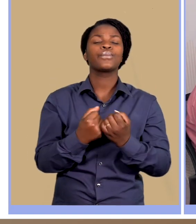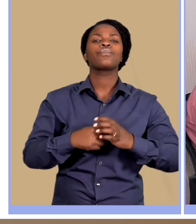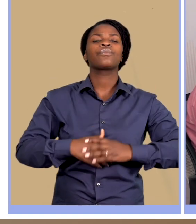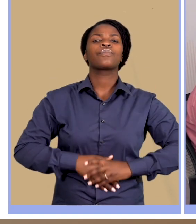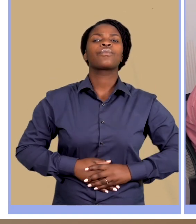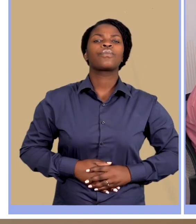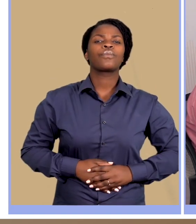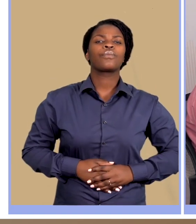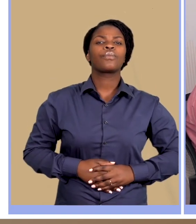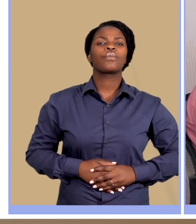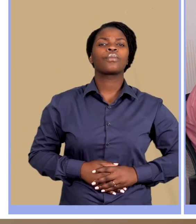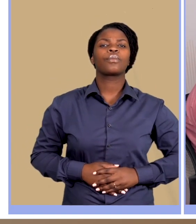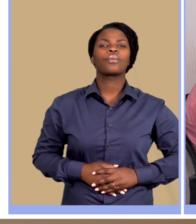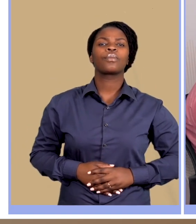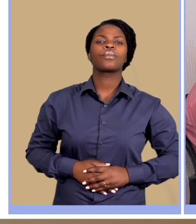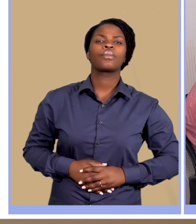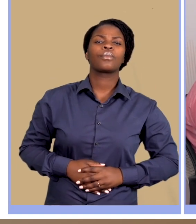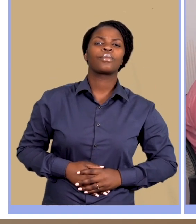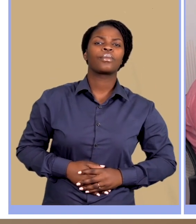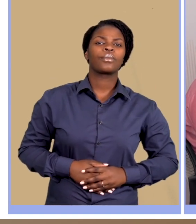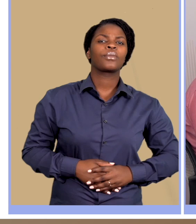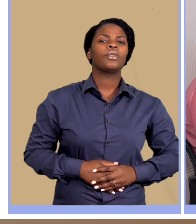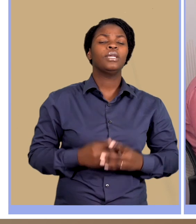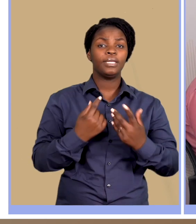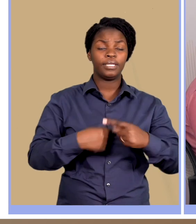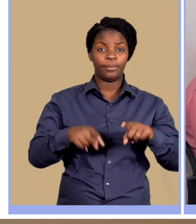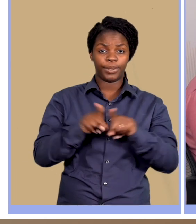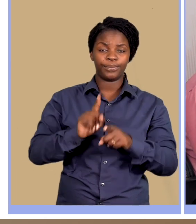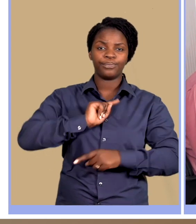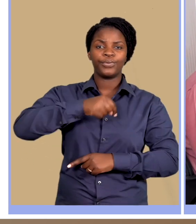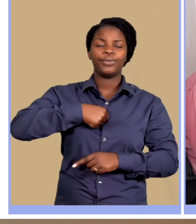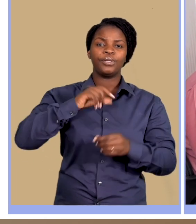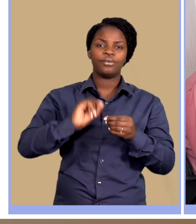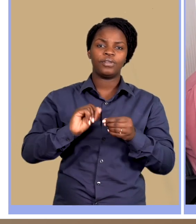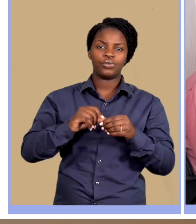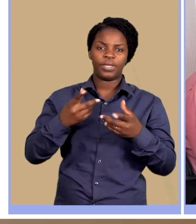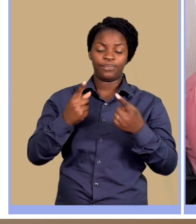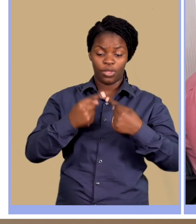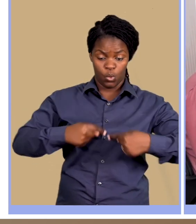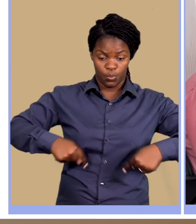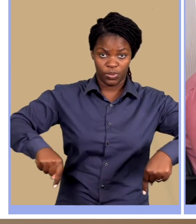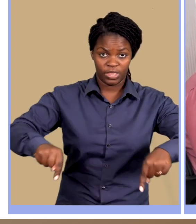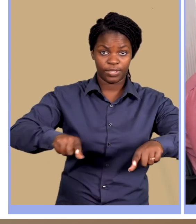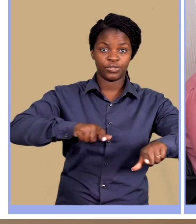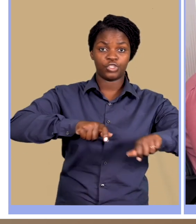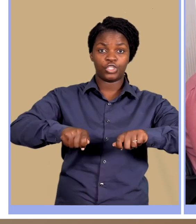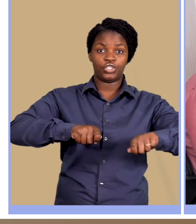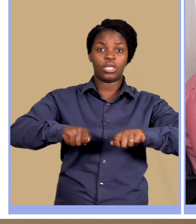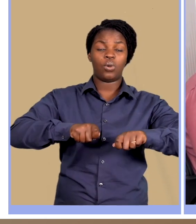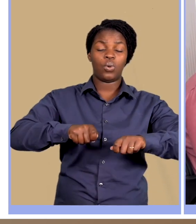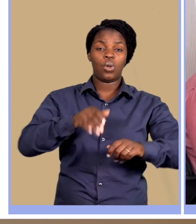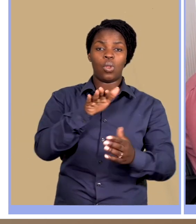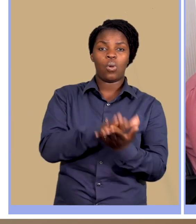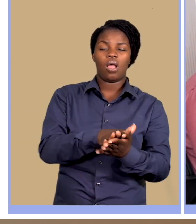Pessoas com Deficiência Auditiva, e asseguramos que, por exemplo, os comitês de gestão nas zonas rurais sejam